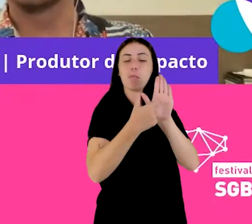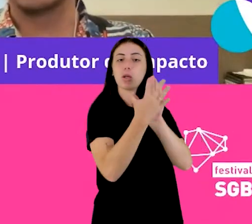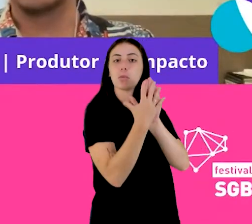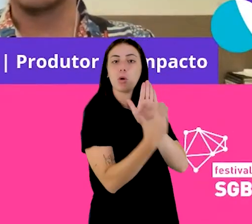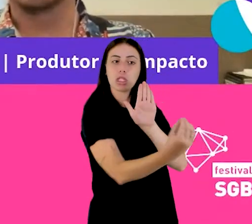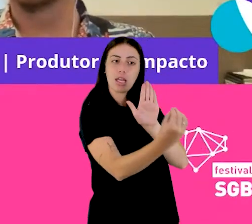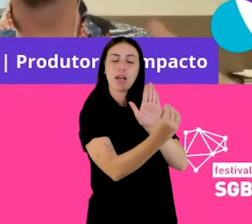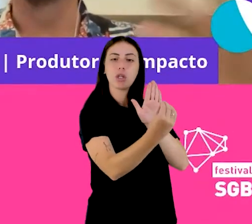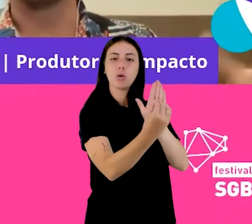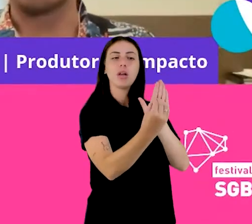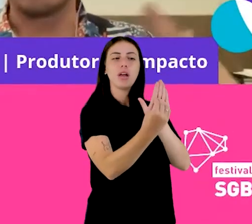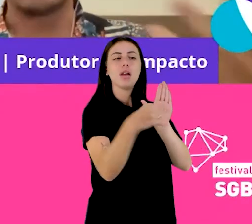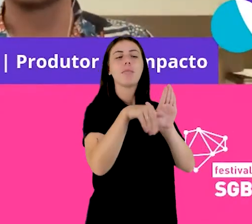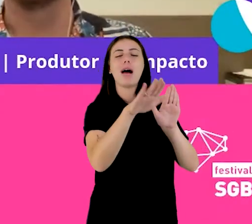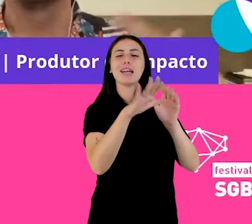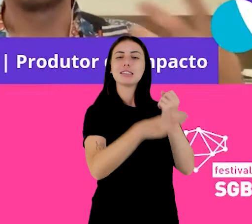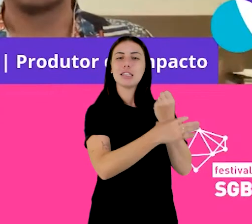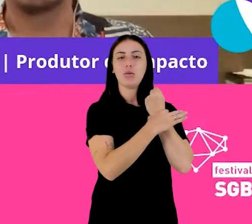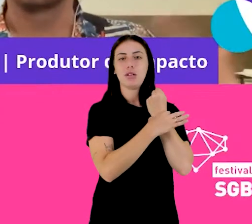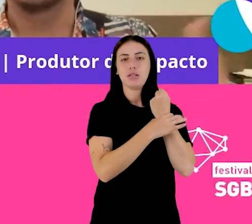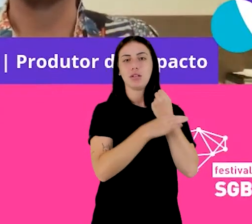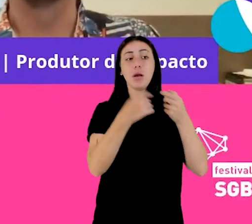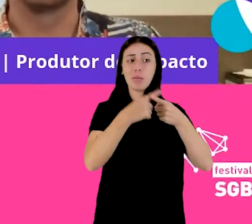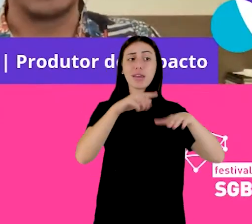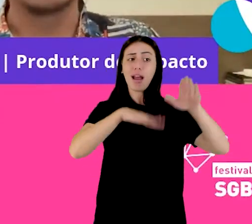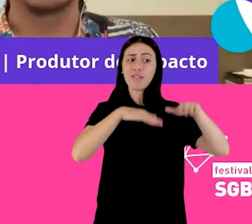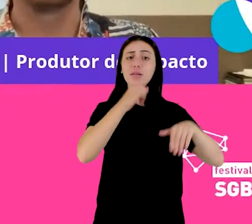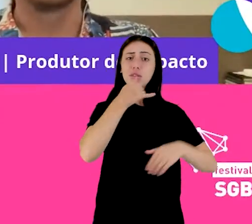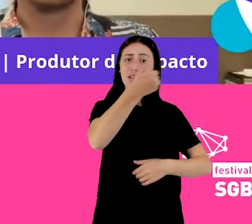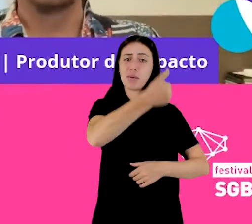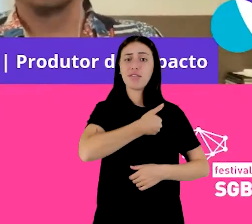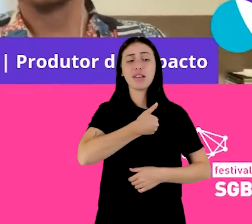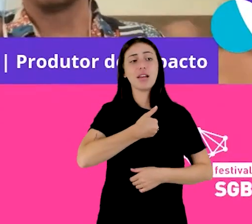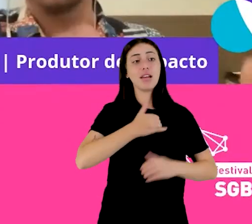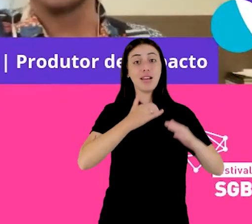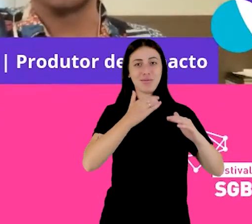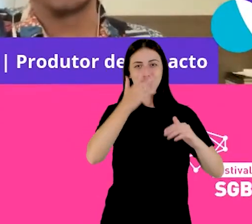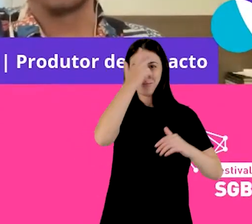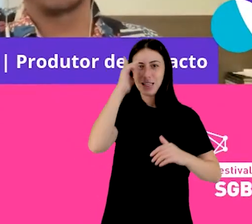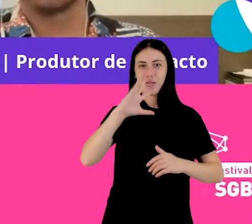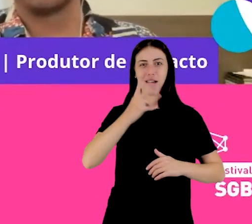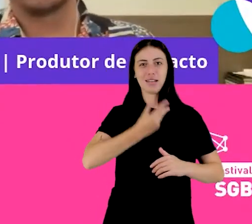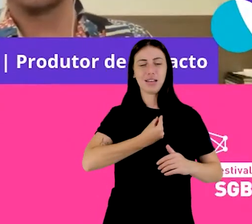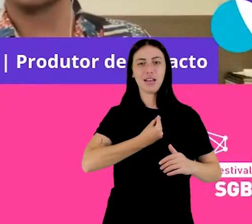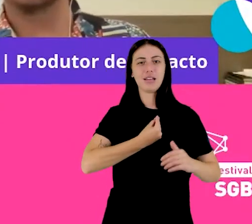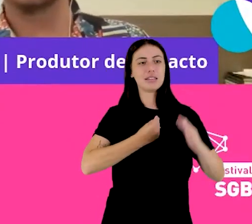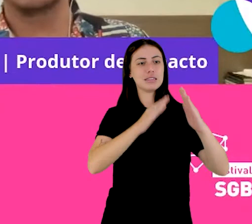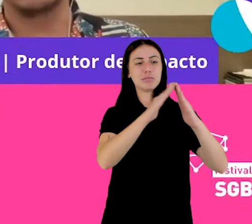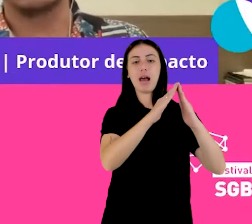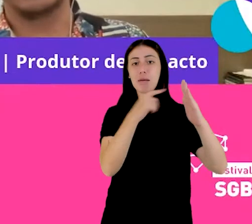possível, numa conversa, chegar em outros lugares, né? O outro ponto que a gente pegou como fundamental